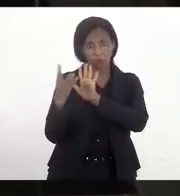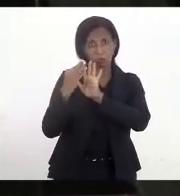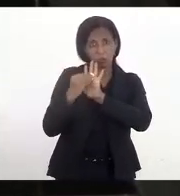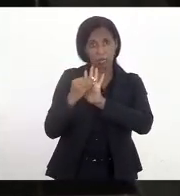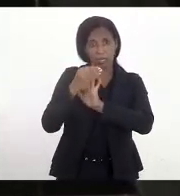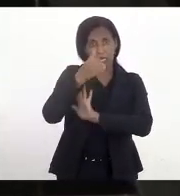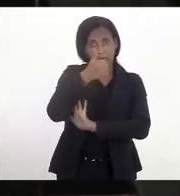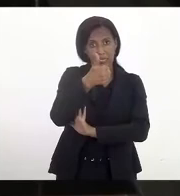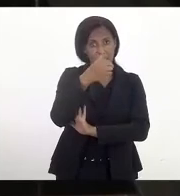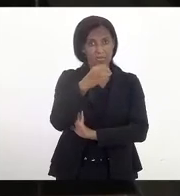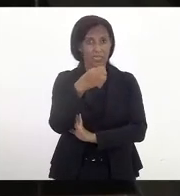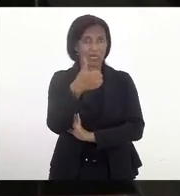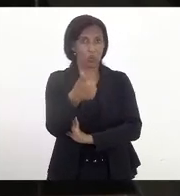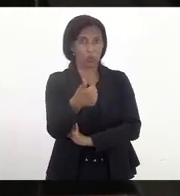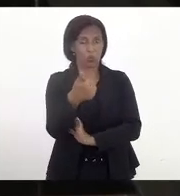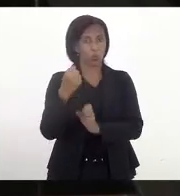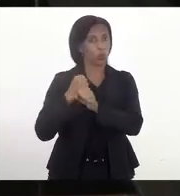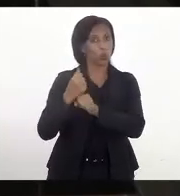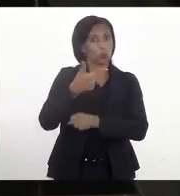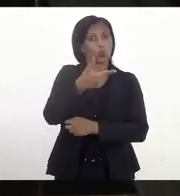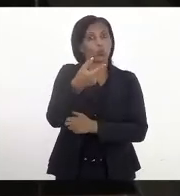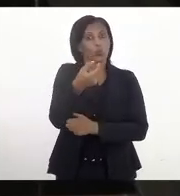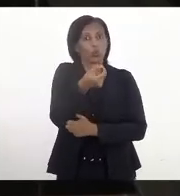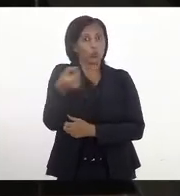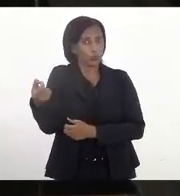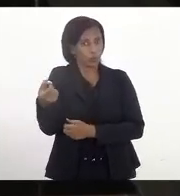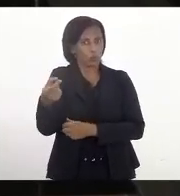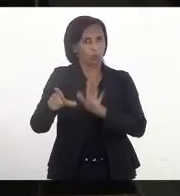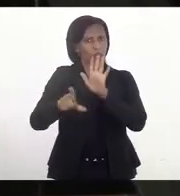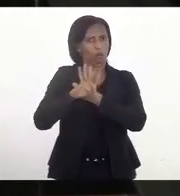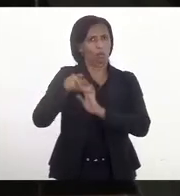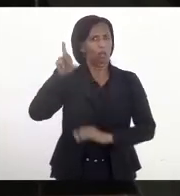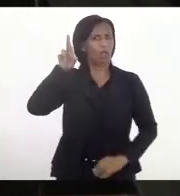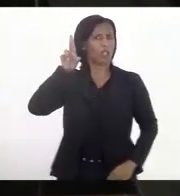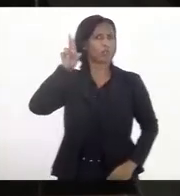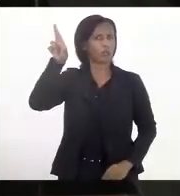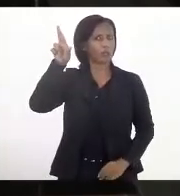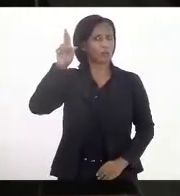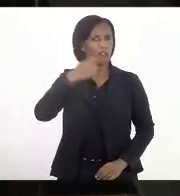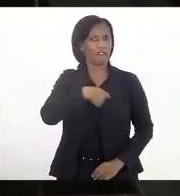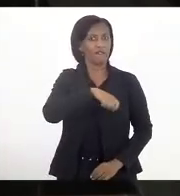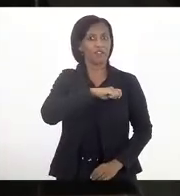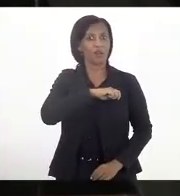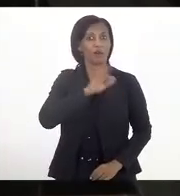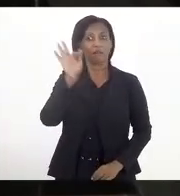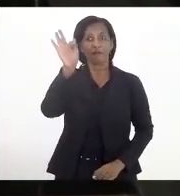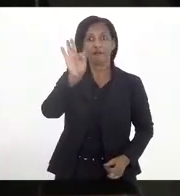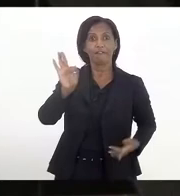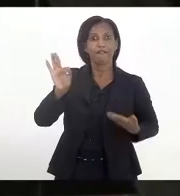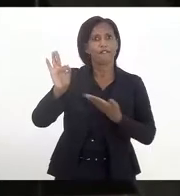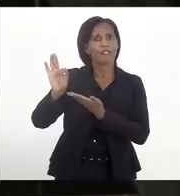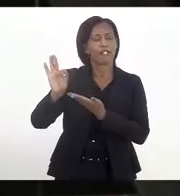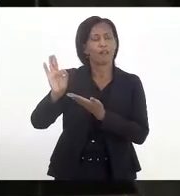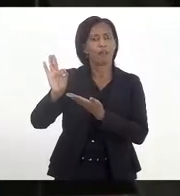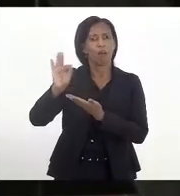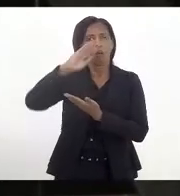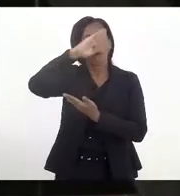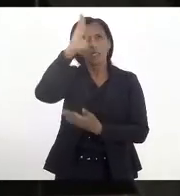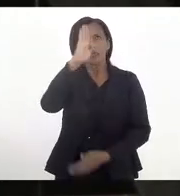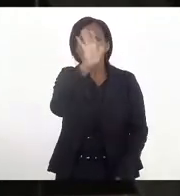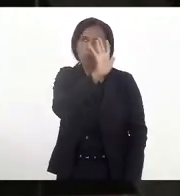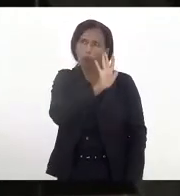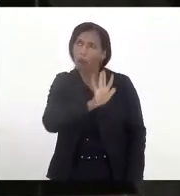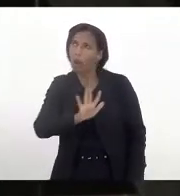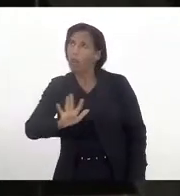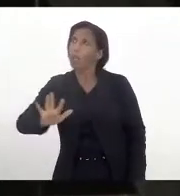de 2.000 lei de responsabilidade fiscal é Federal Vale para o Brasil inteiro